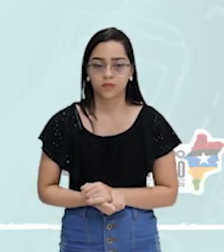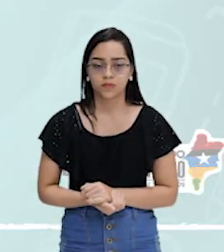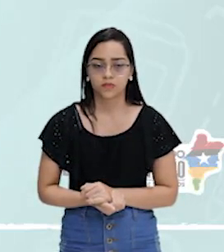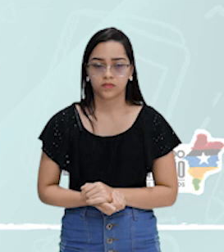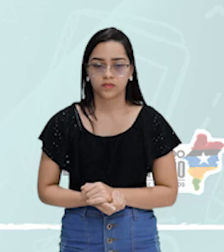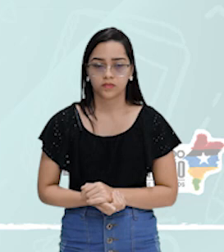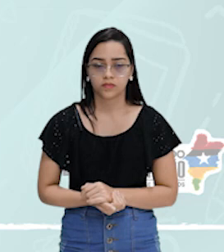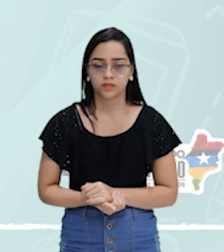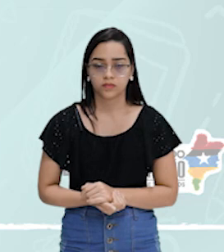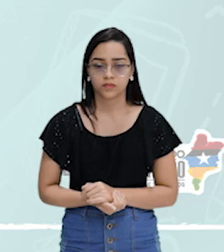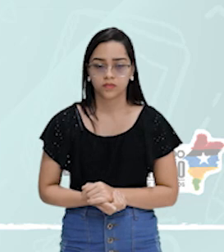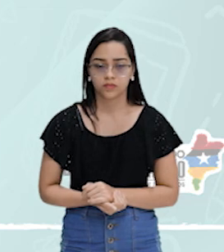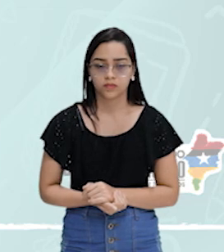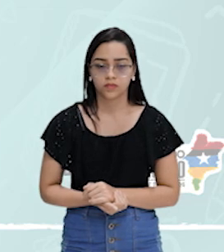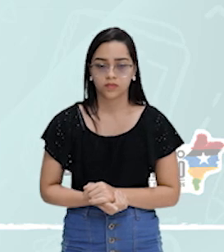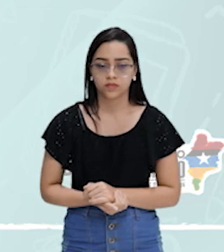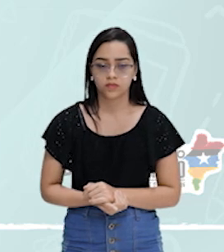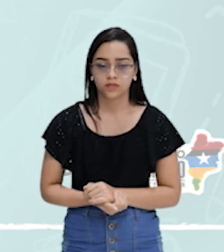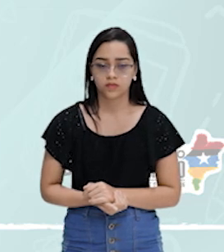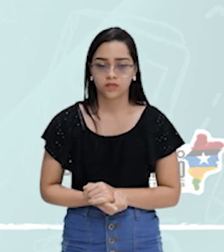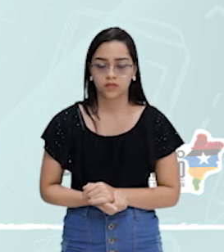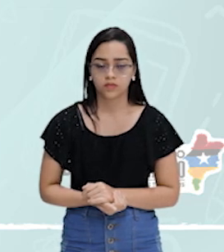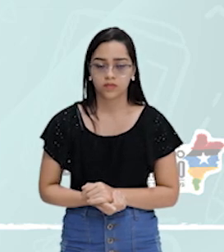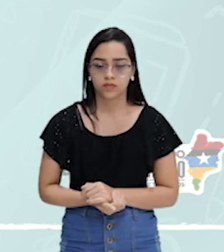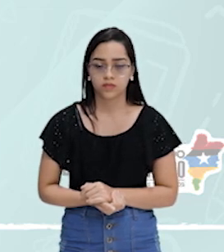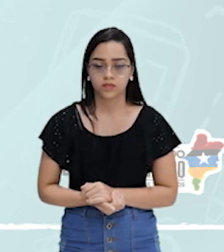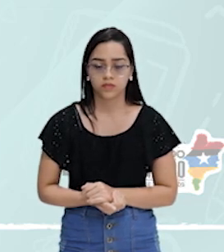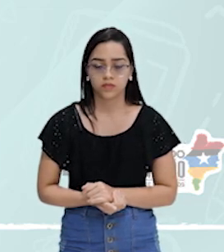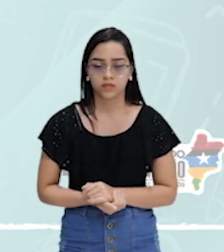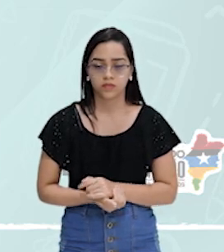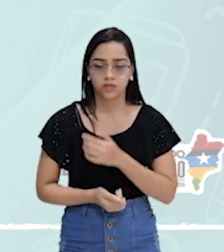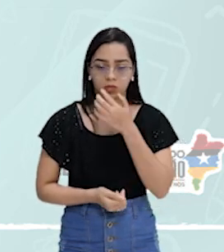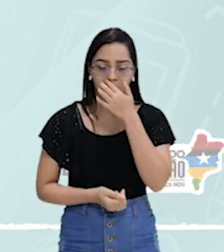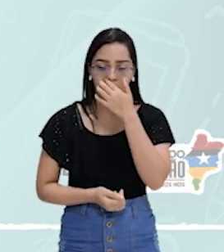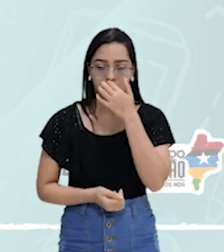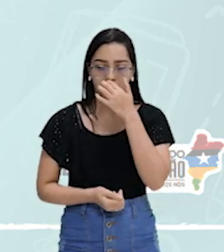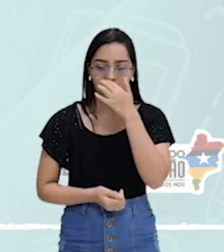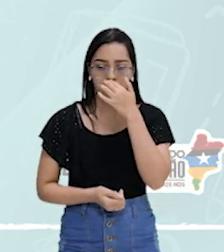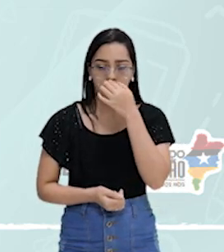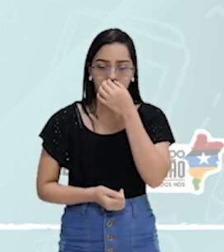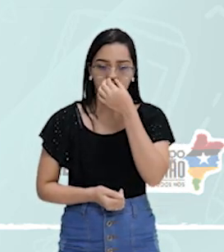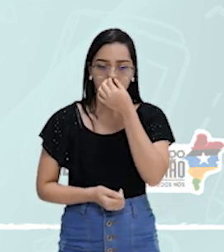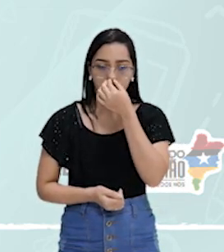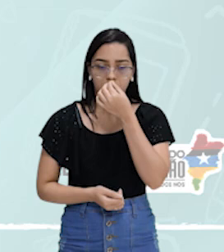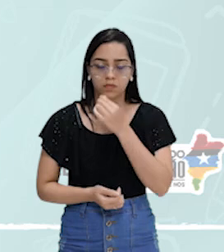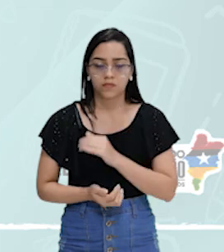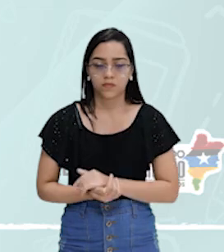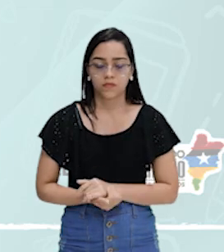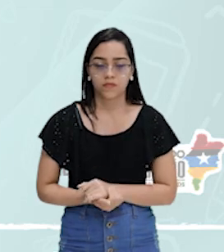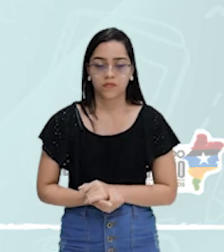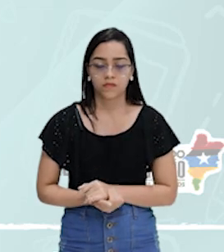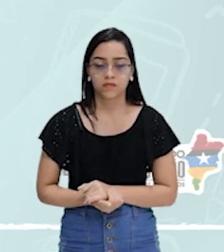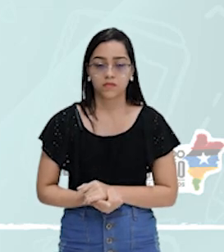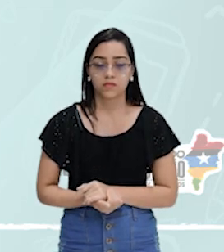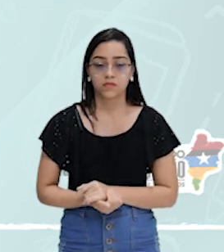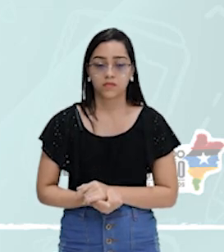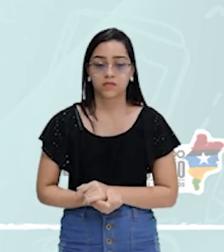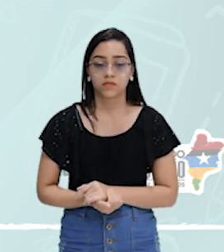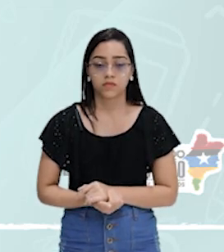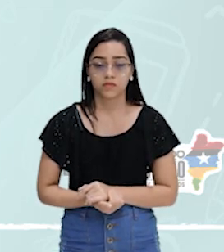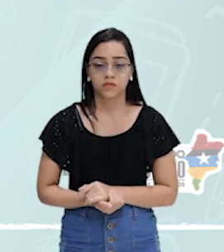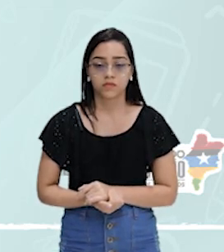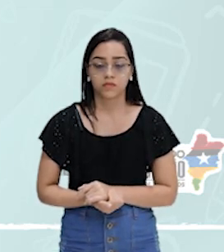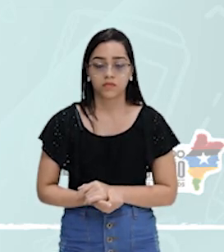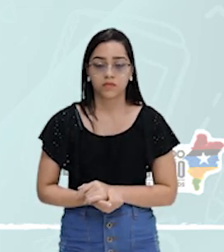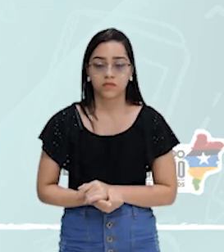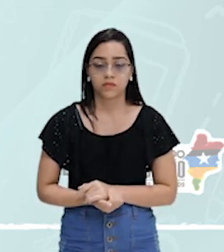eu coloquei para frisar, que o ser humano era um animal como outro qualquer. E ao propor a ideia de seleção natural, segundo a qual apenas